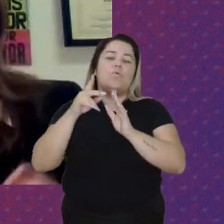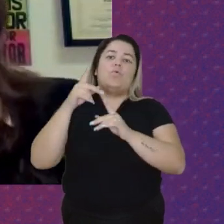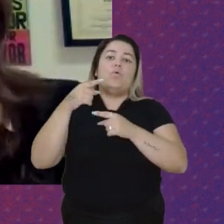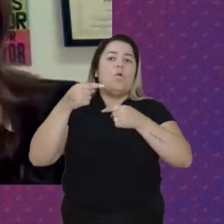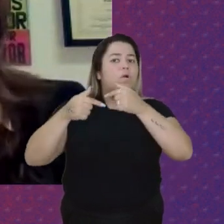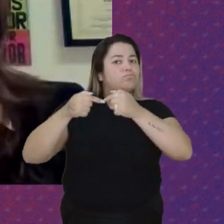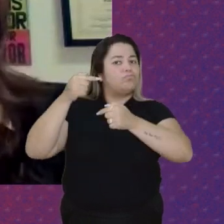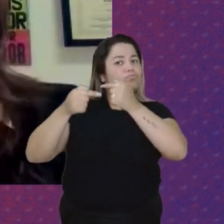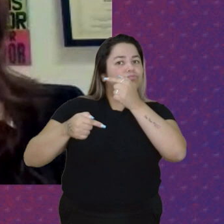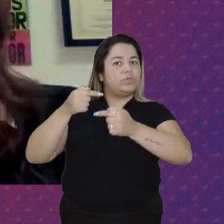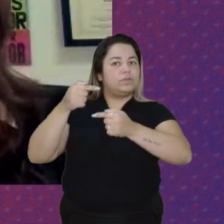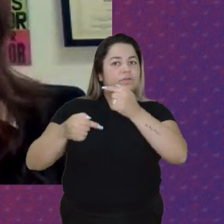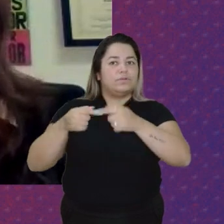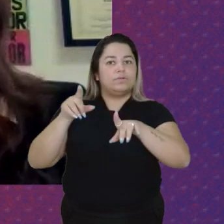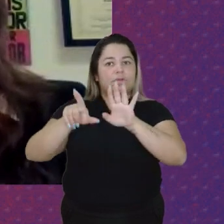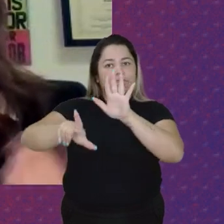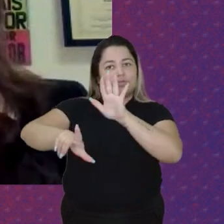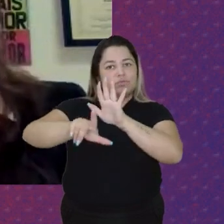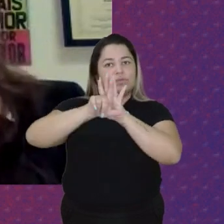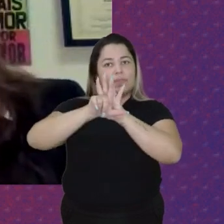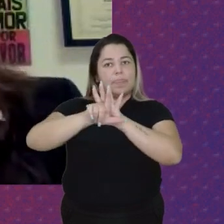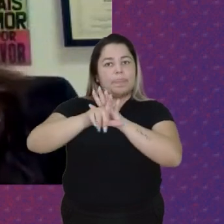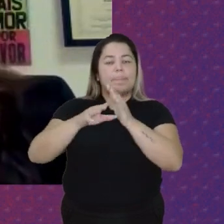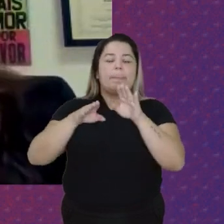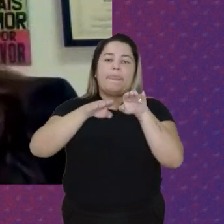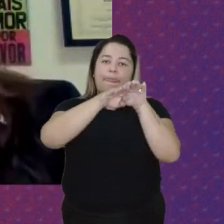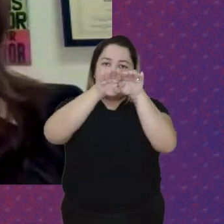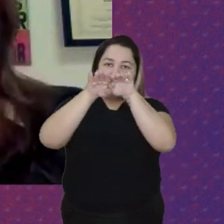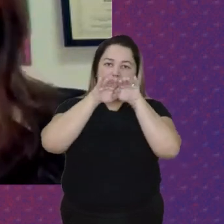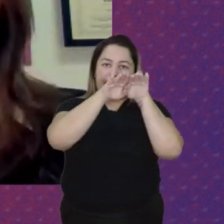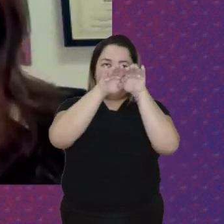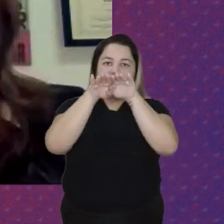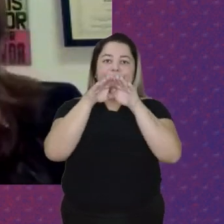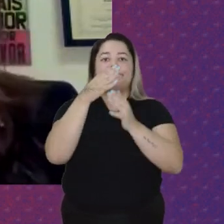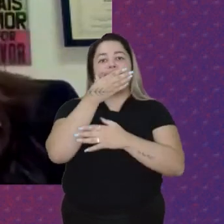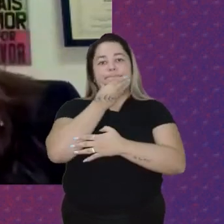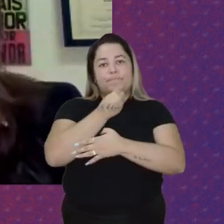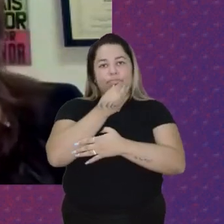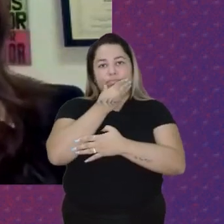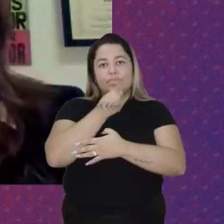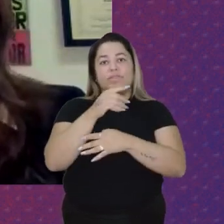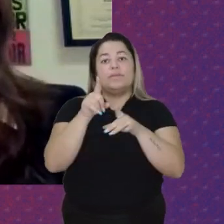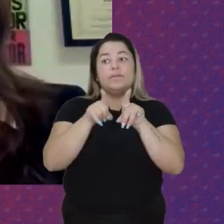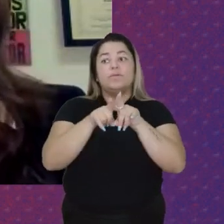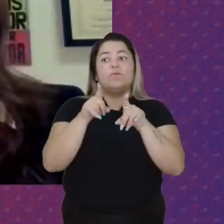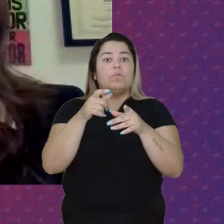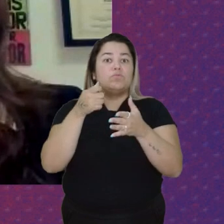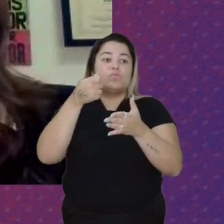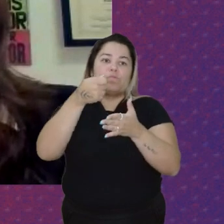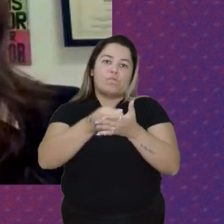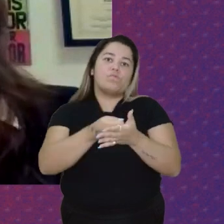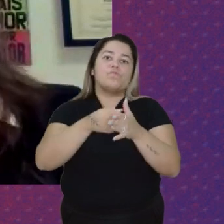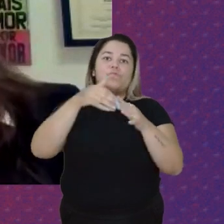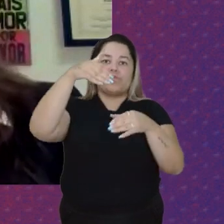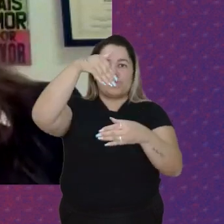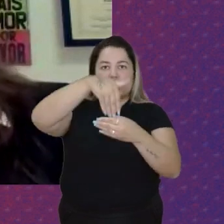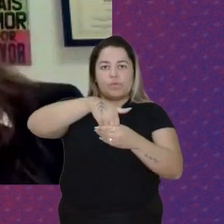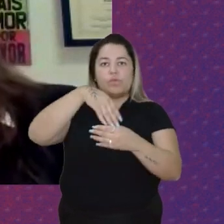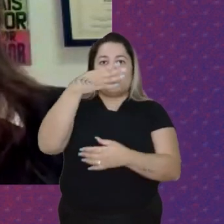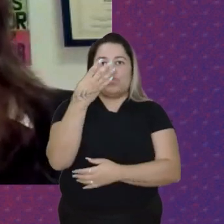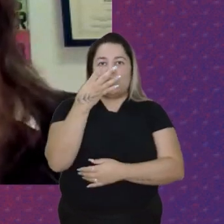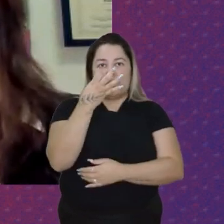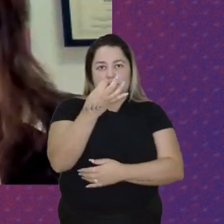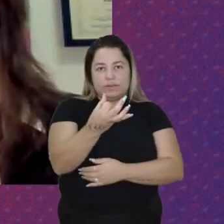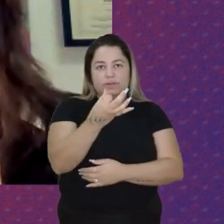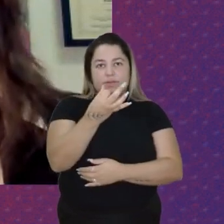menos na letra da lei, né, iguais aos homens, porque tanto homens e mulheres passaram a ser obrigados a votar a partir de